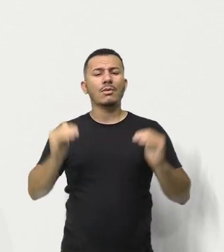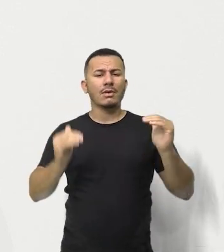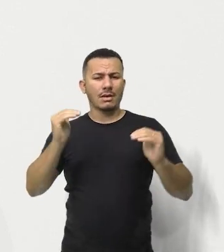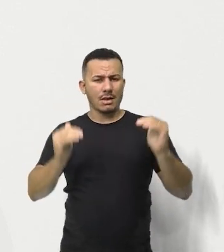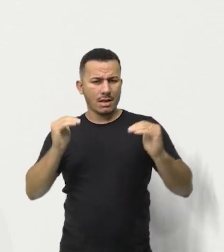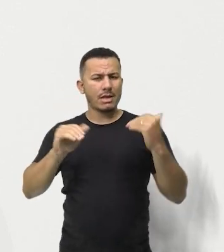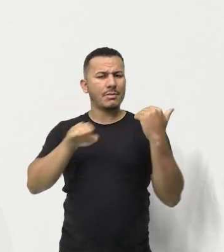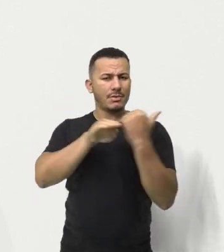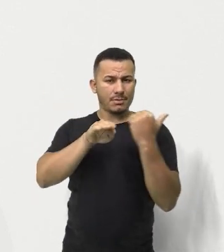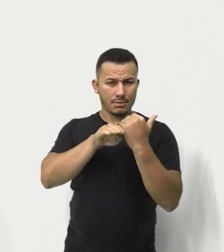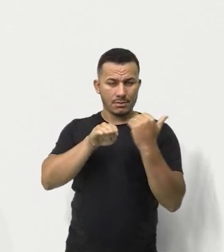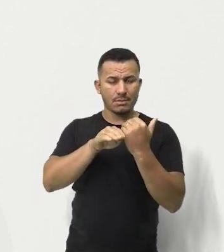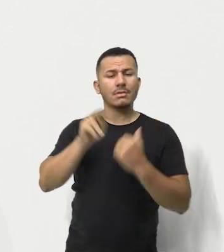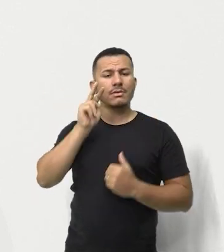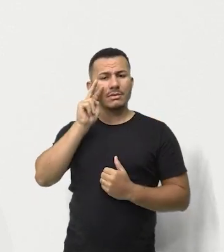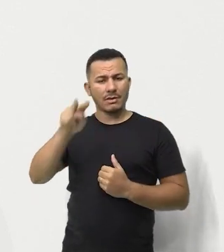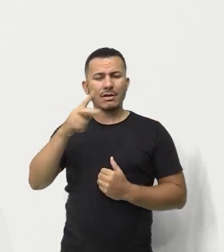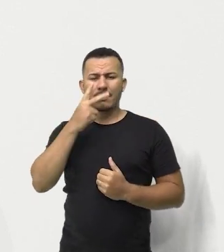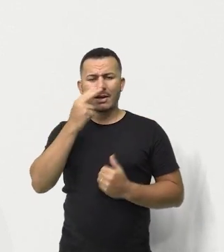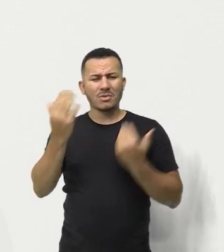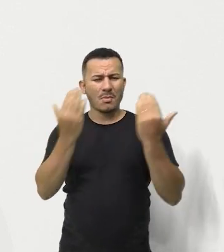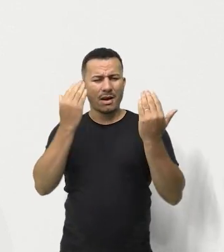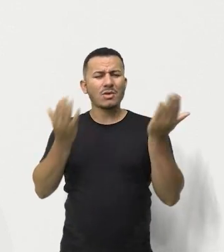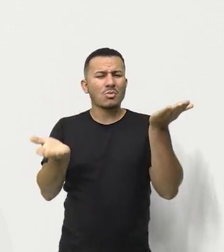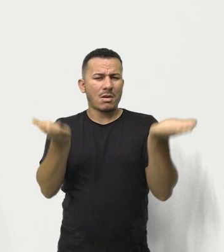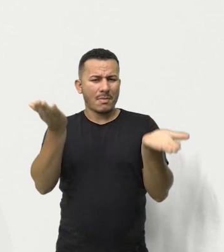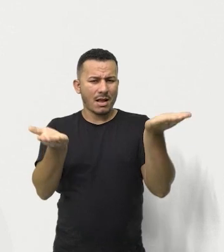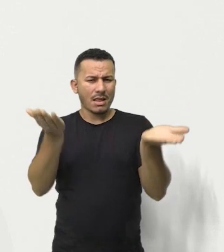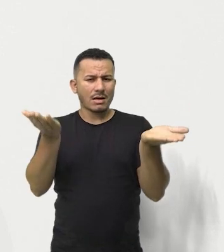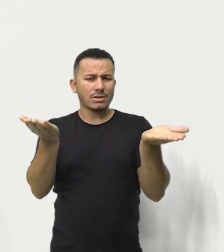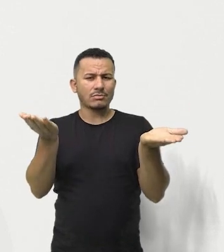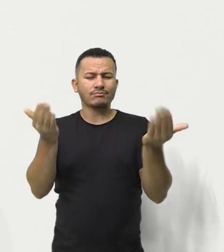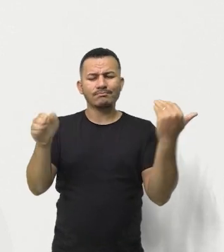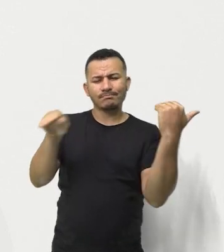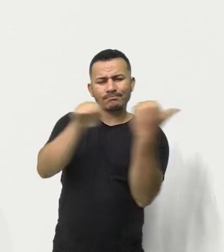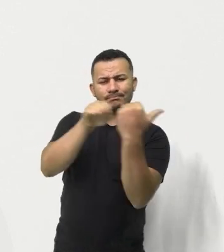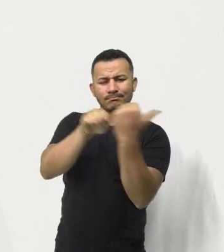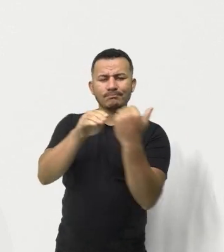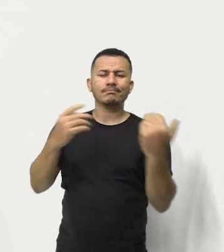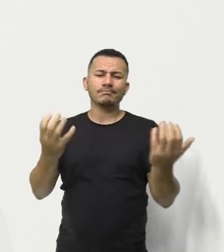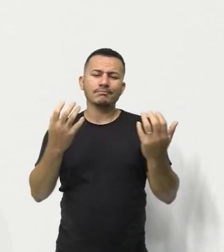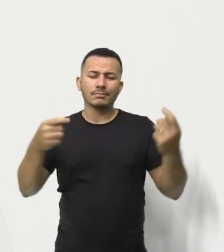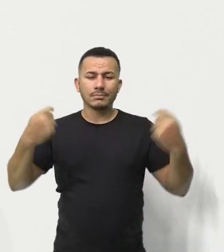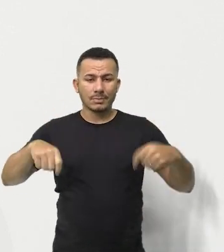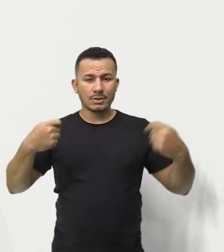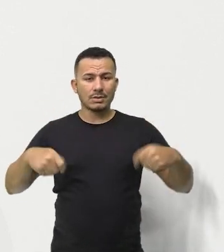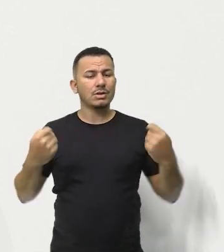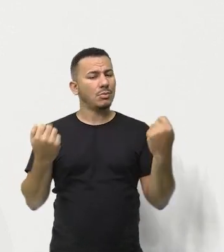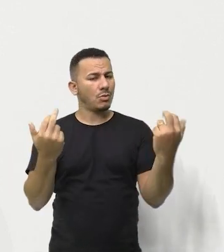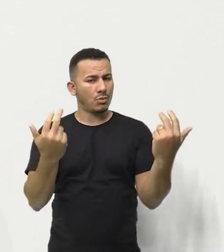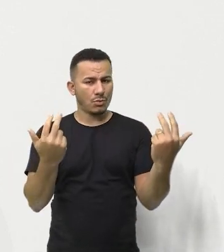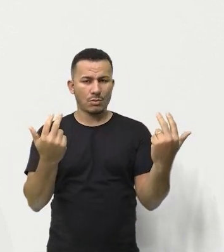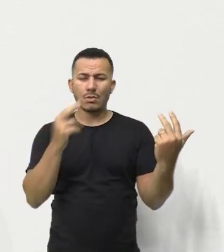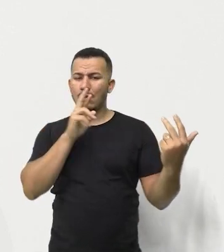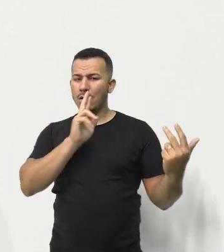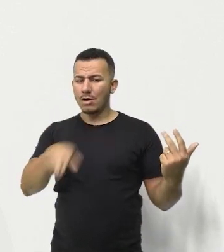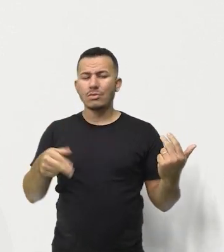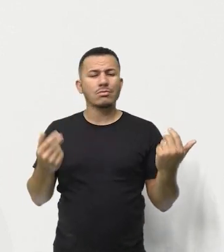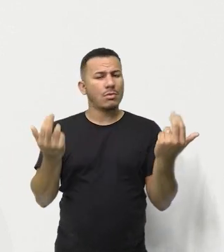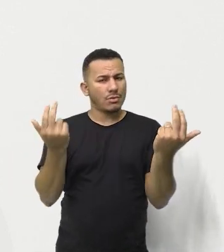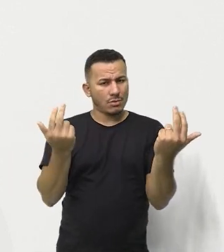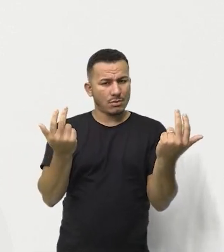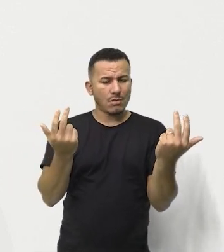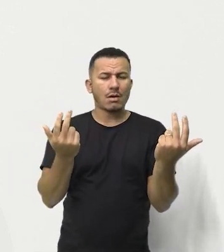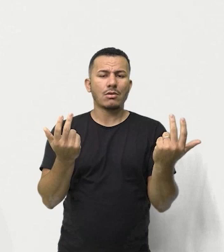da igualdade, pensando sempre que você está diante de uma balança e que você quer